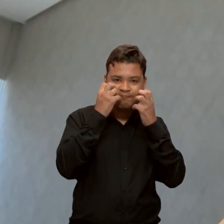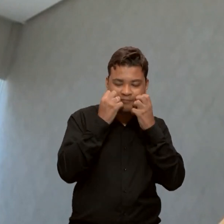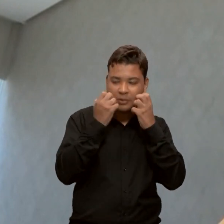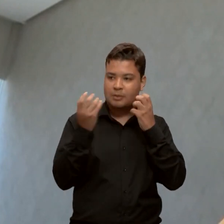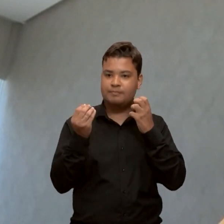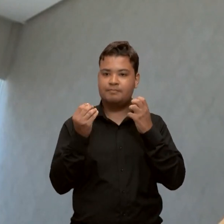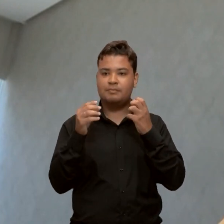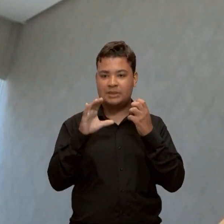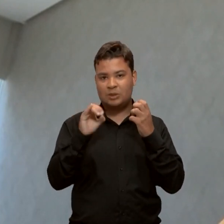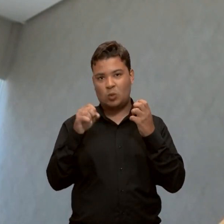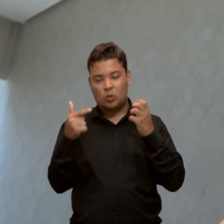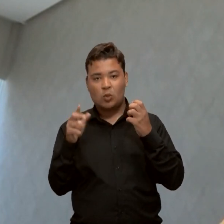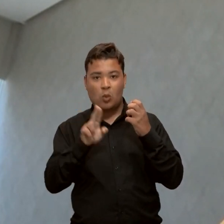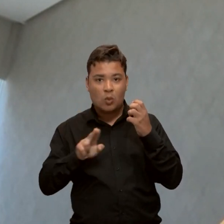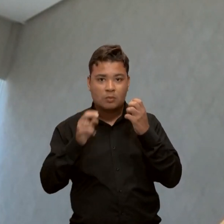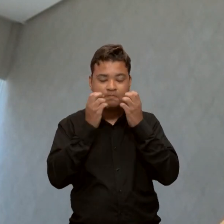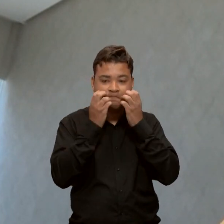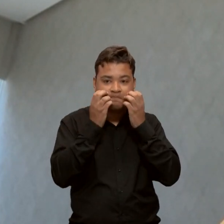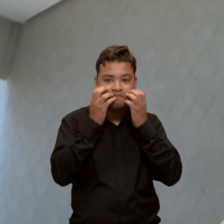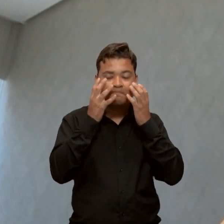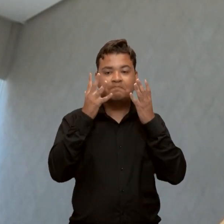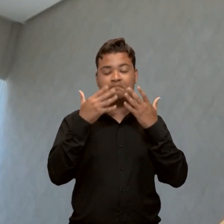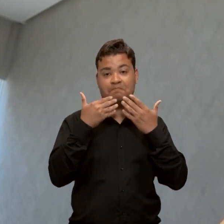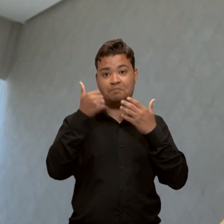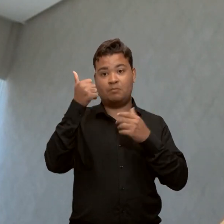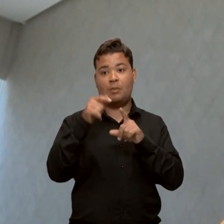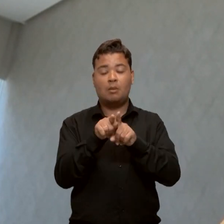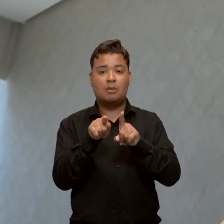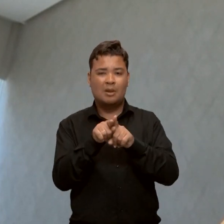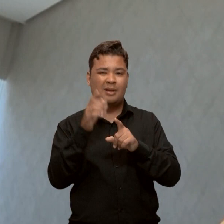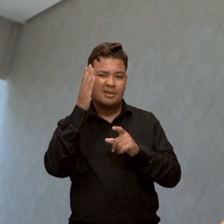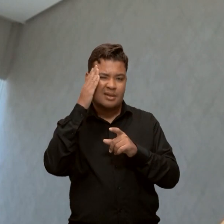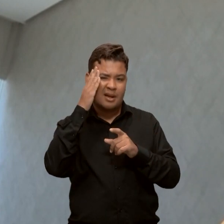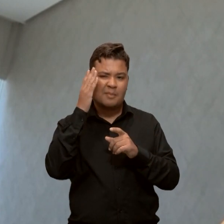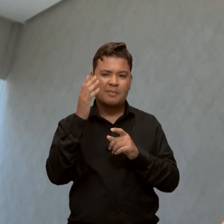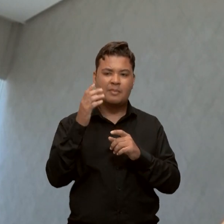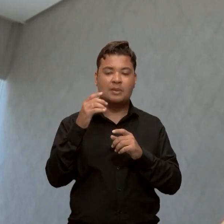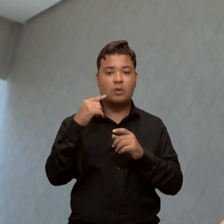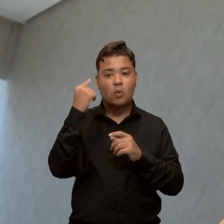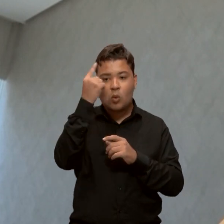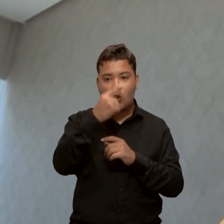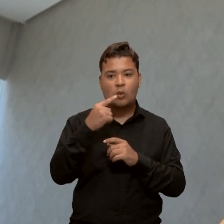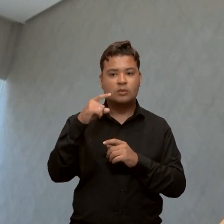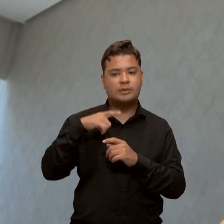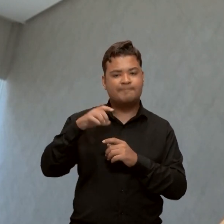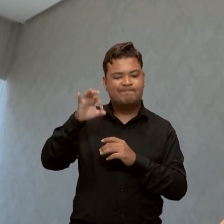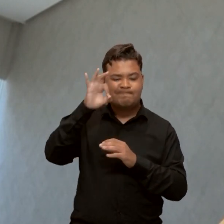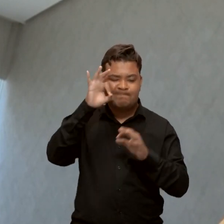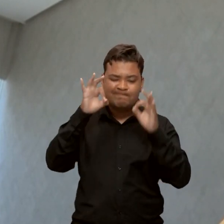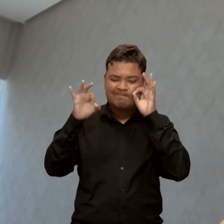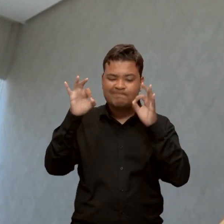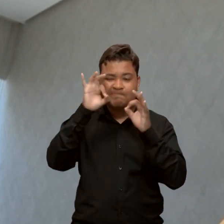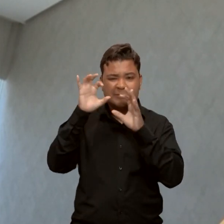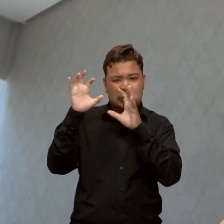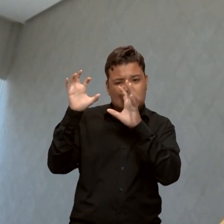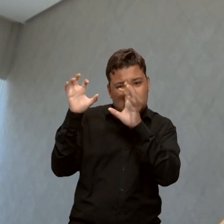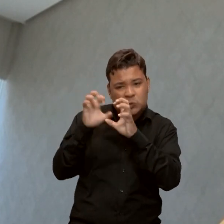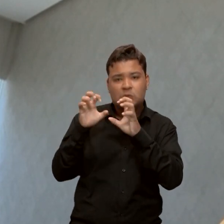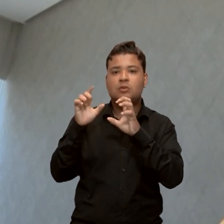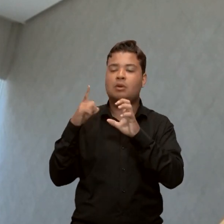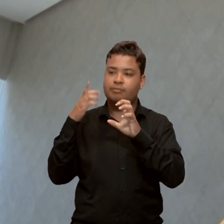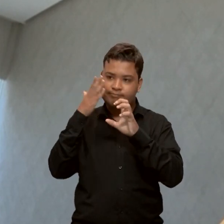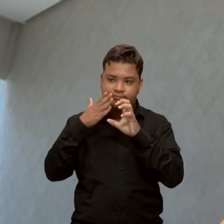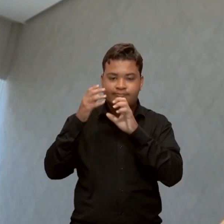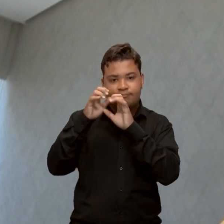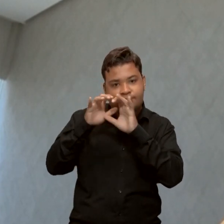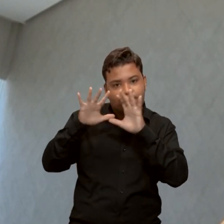bonita. Hoje nós temos lasers para melasma, que são aquelas manchas mais escuras da face. E agora, mais recentemente, nós temos